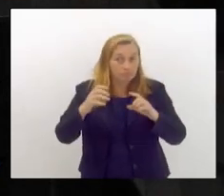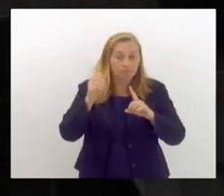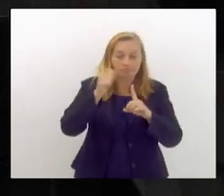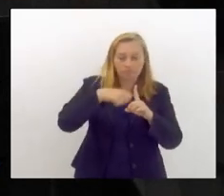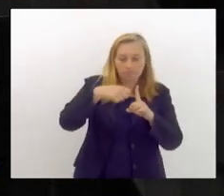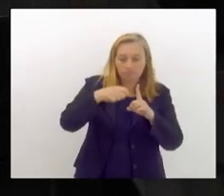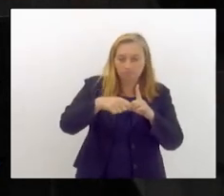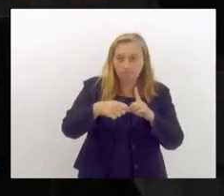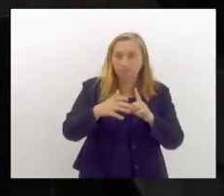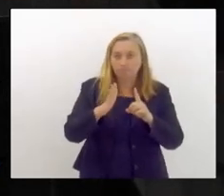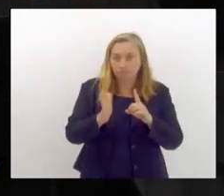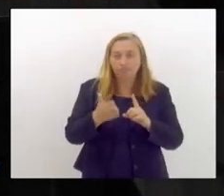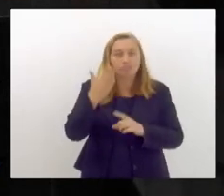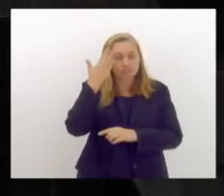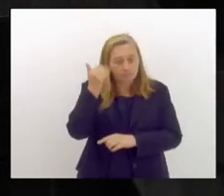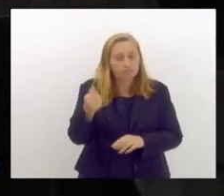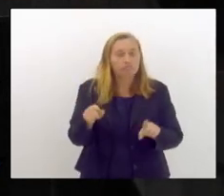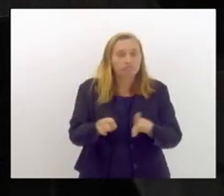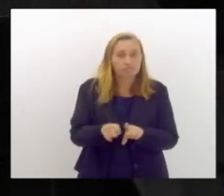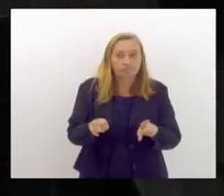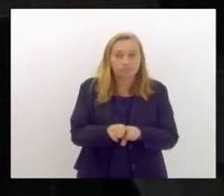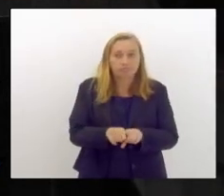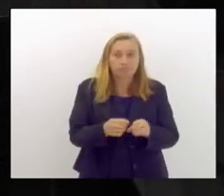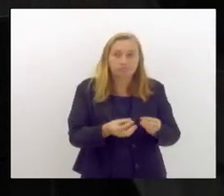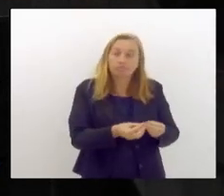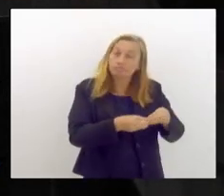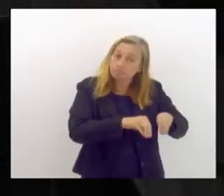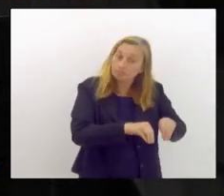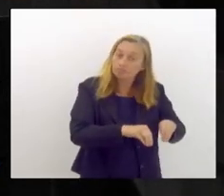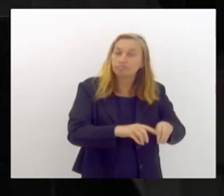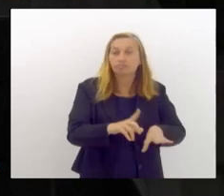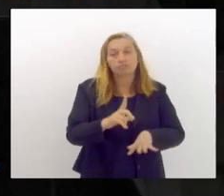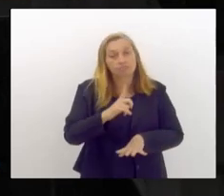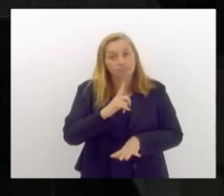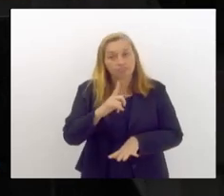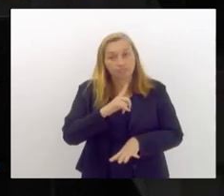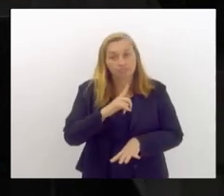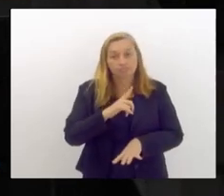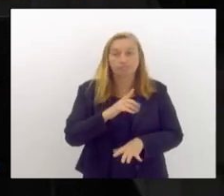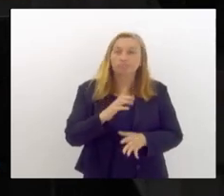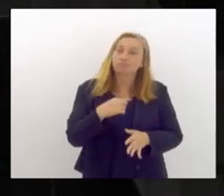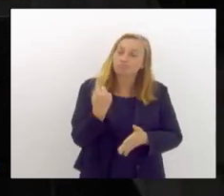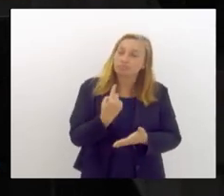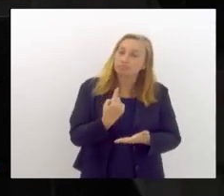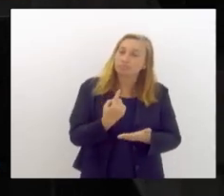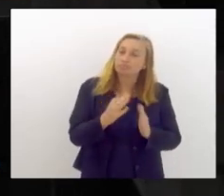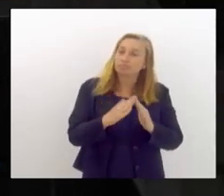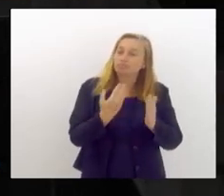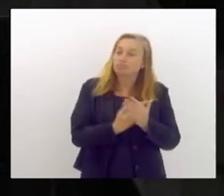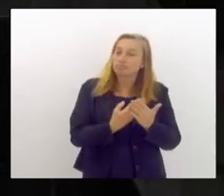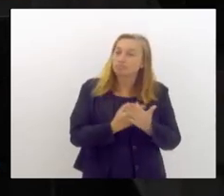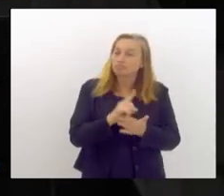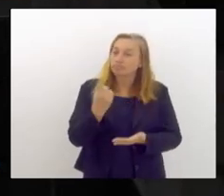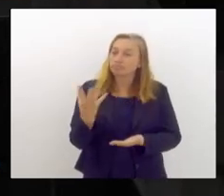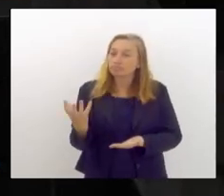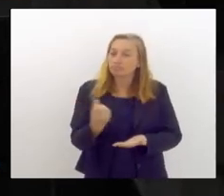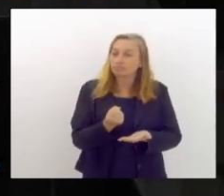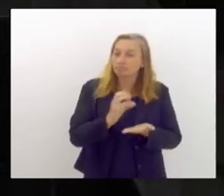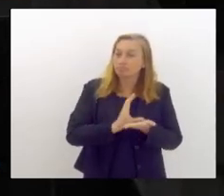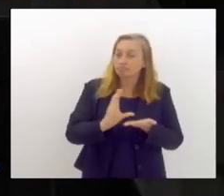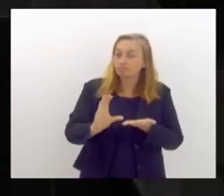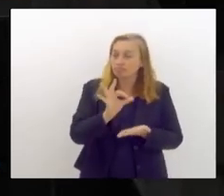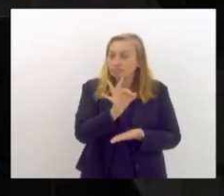meses, a gente sabe também que é previsto, as nossas escolas não receberam os recursos